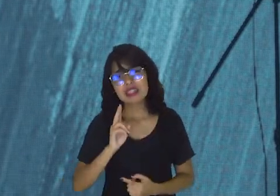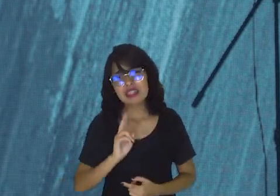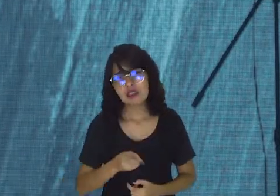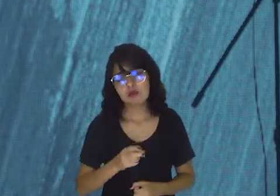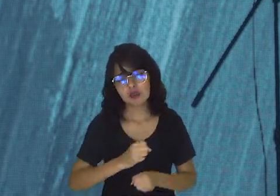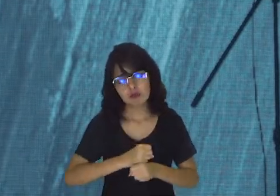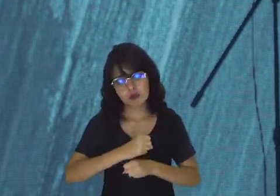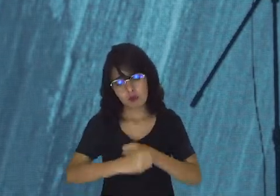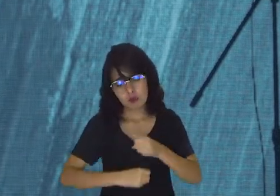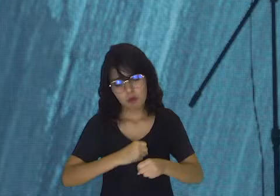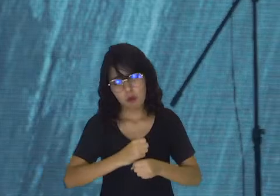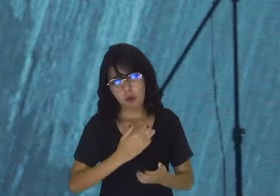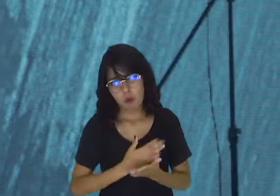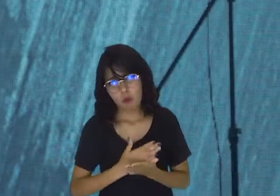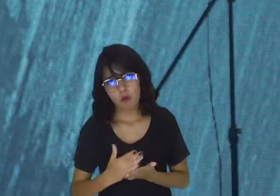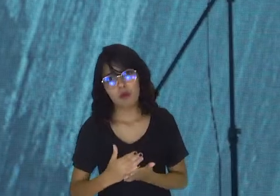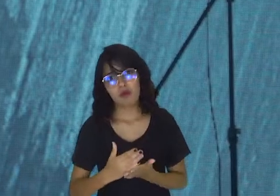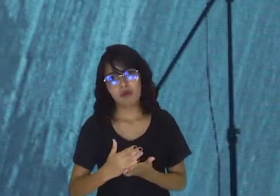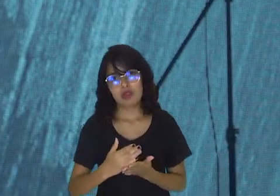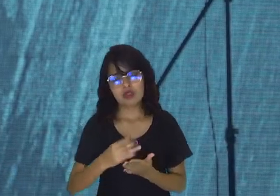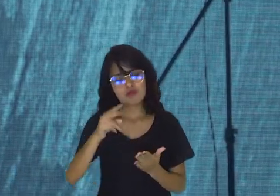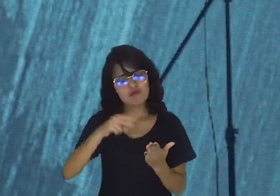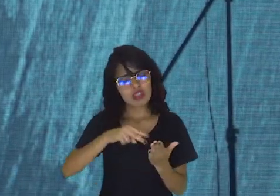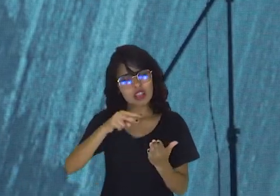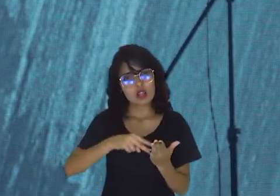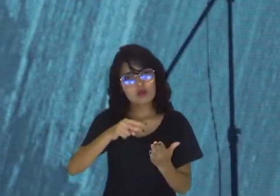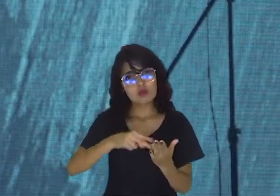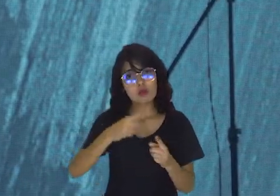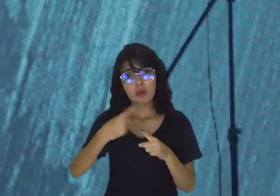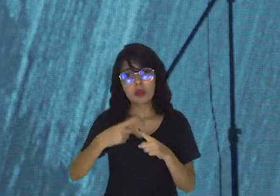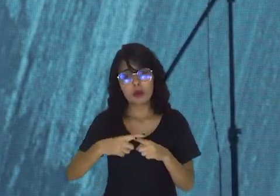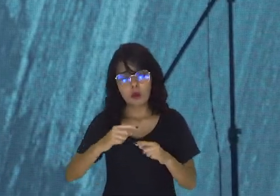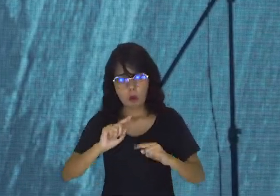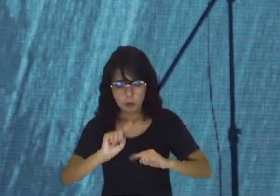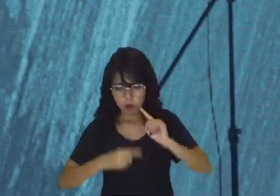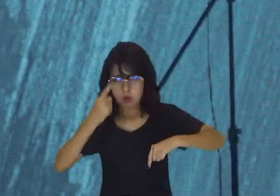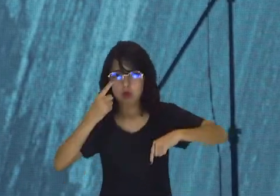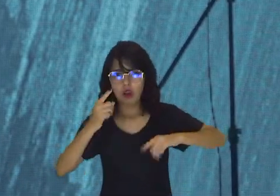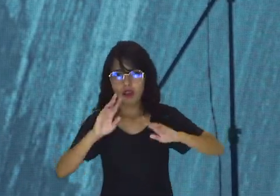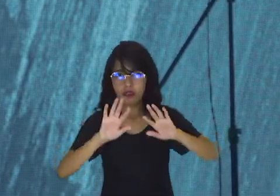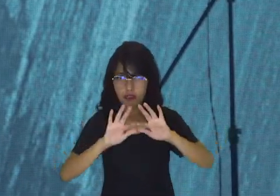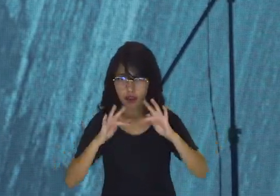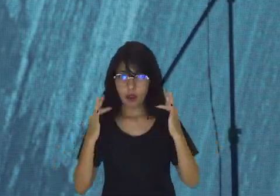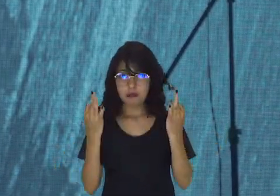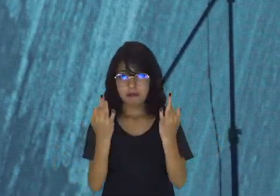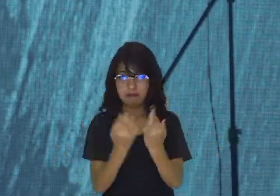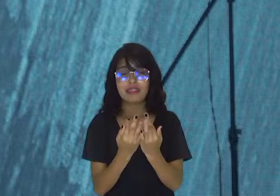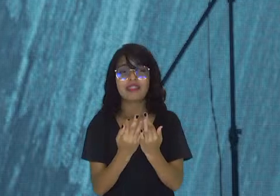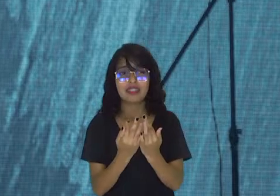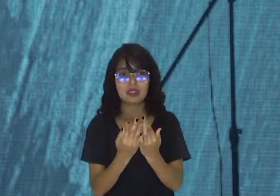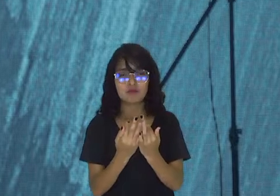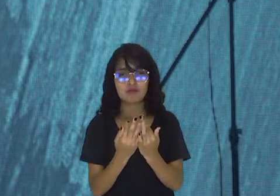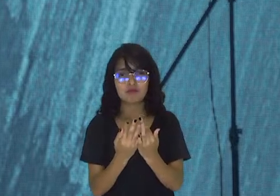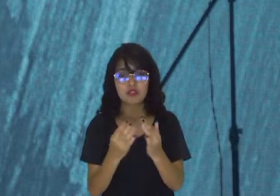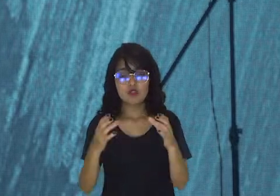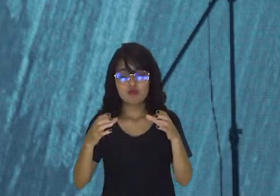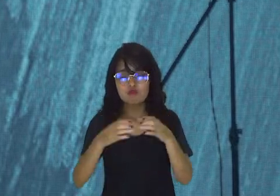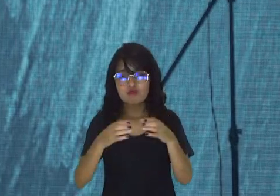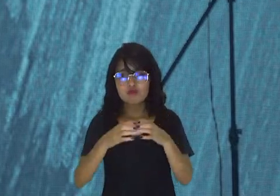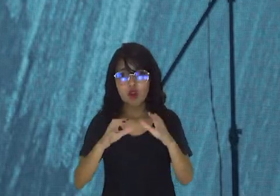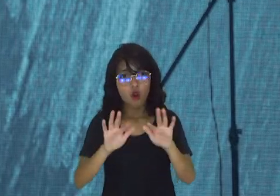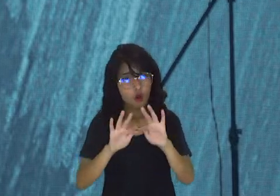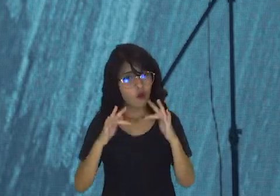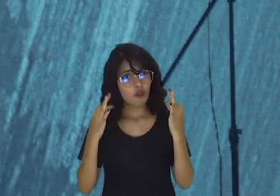está sendo renovado, fortalecido na nossa família. Fizemos algumas leituras com toda a família, inclusive os